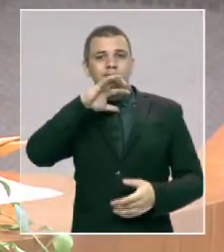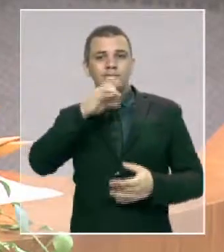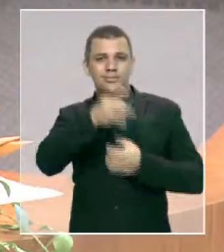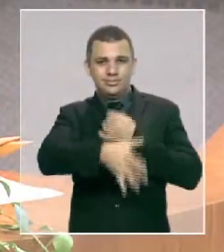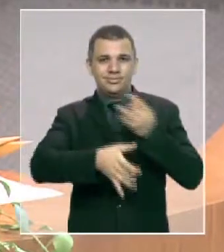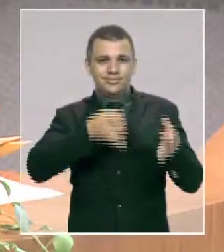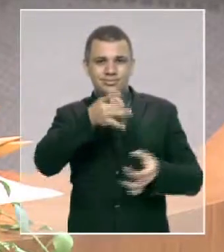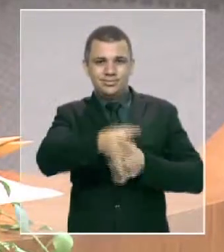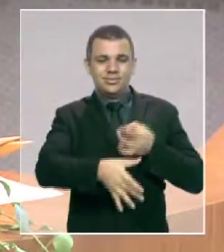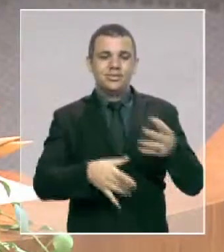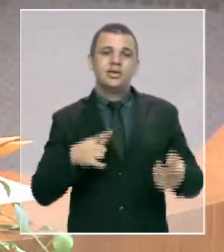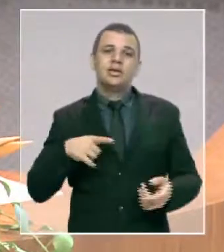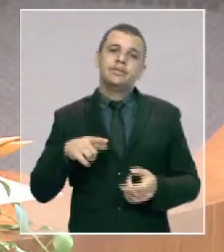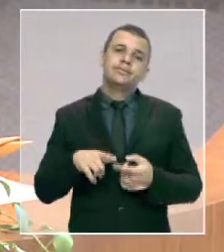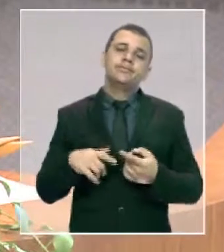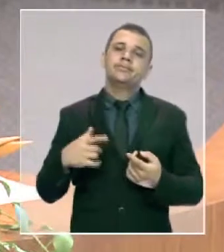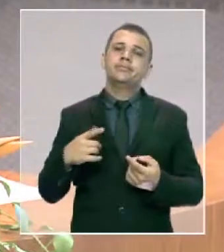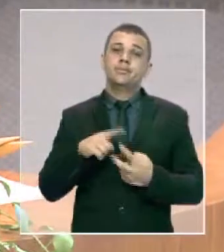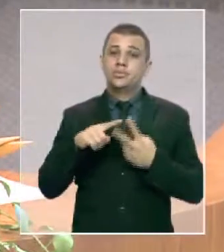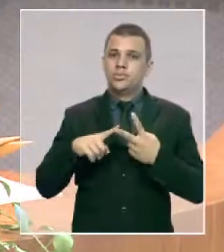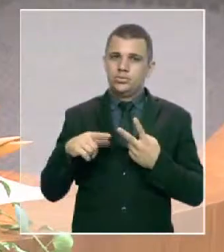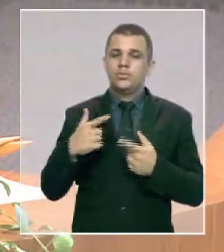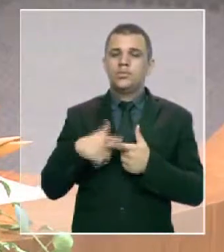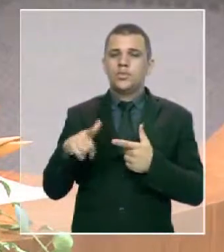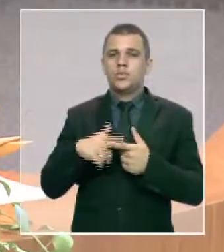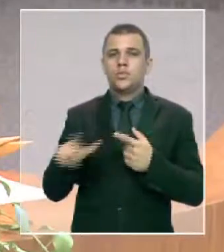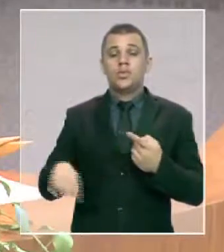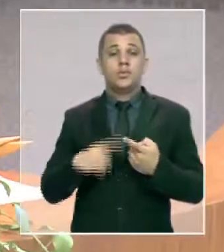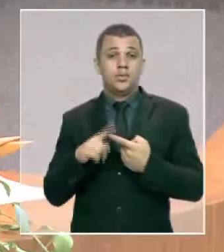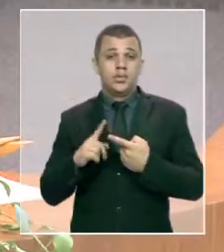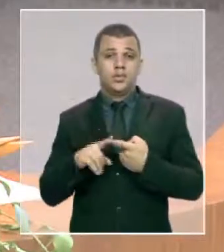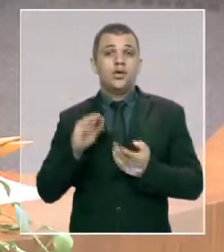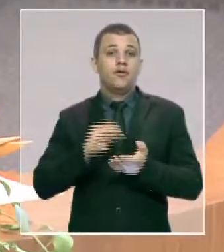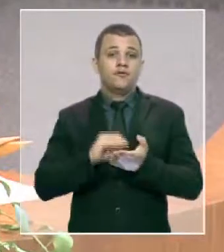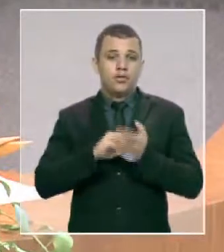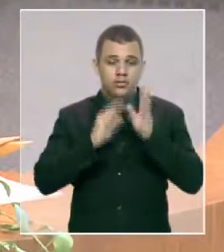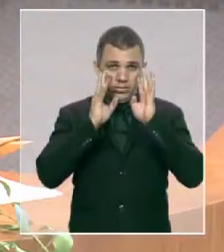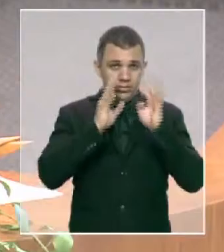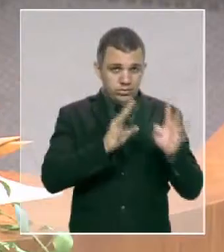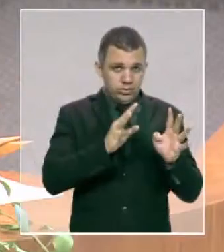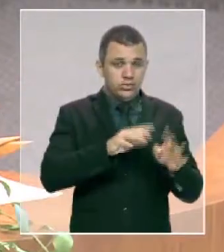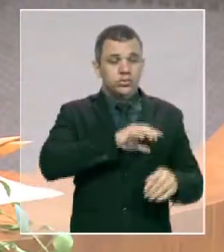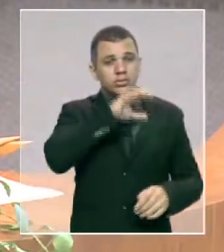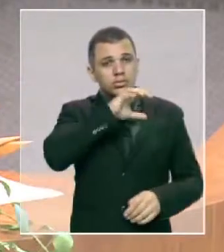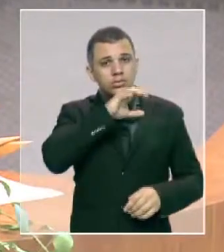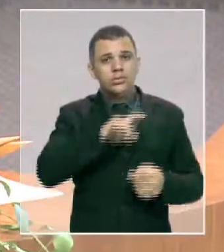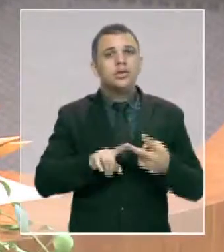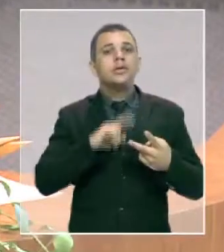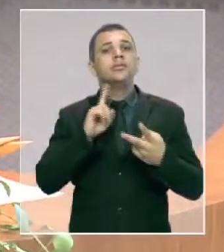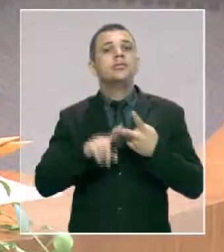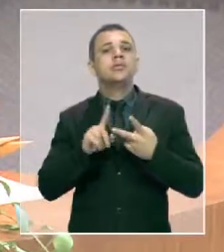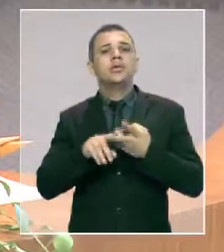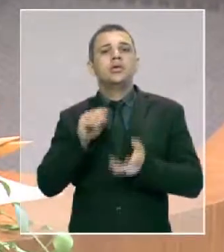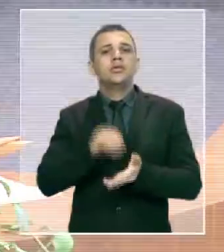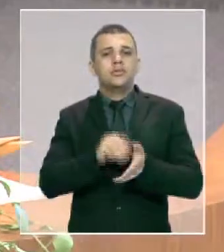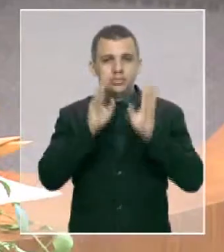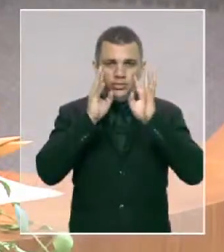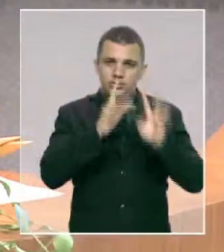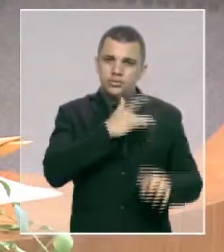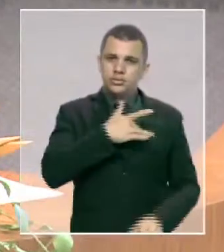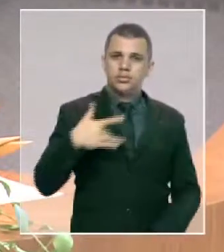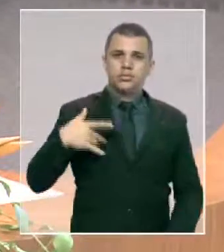têm duas situações bem claras. Primeiro, a falta de atenção com os animais e, segundo, a falta de atenção com a saúde